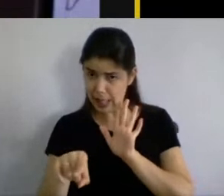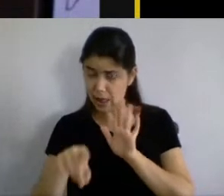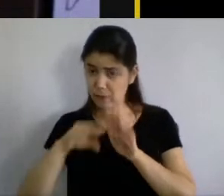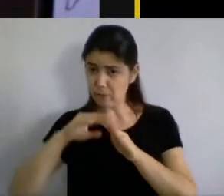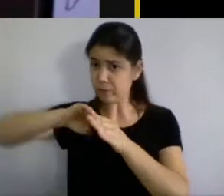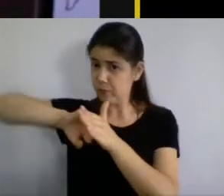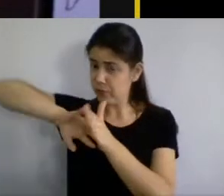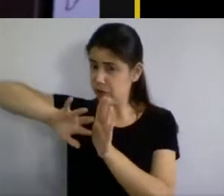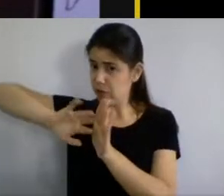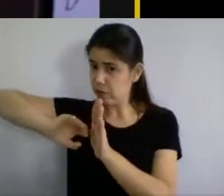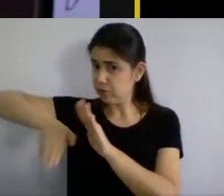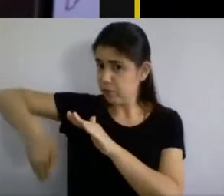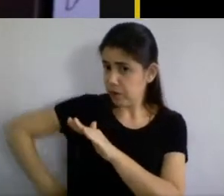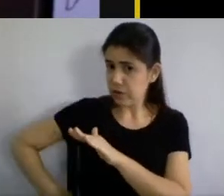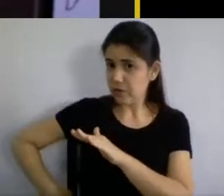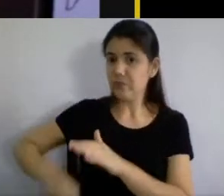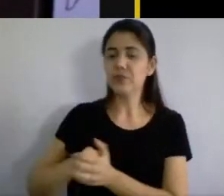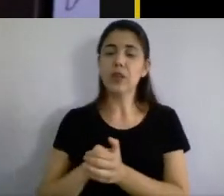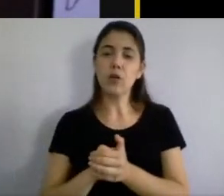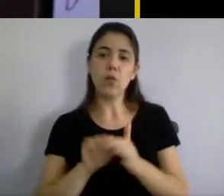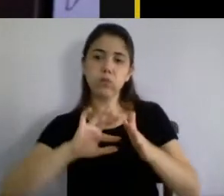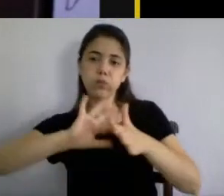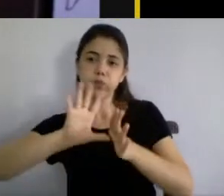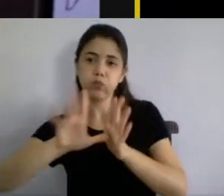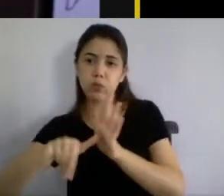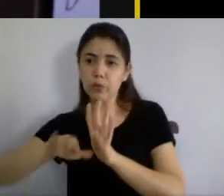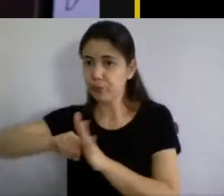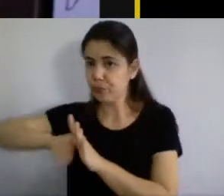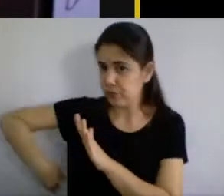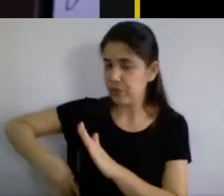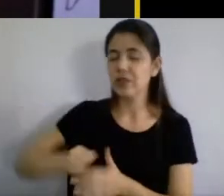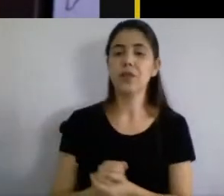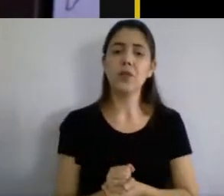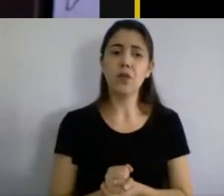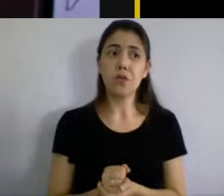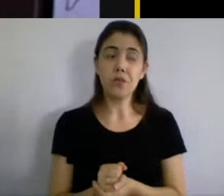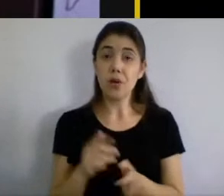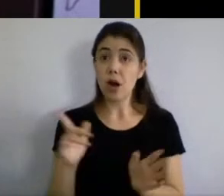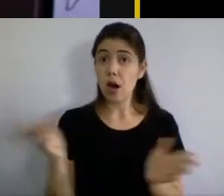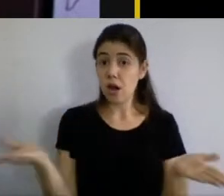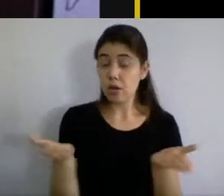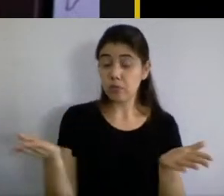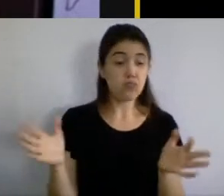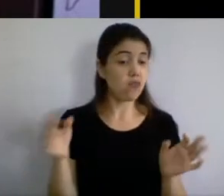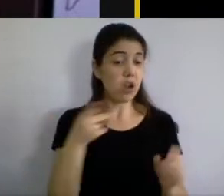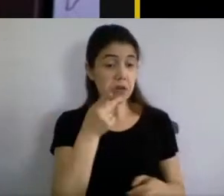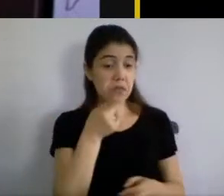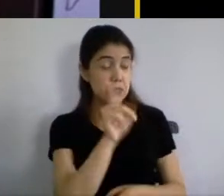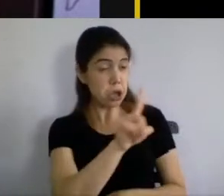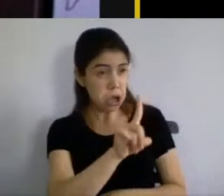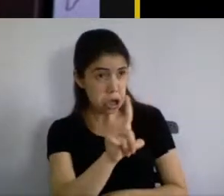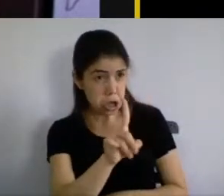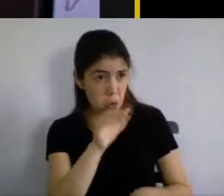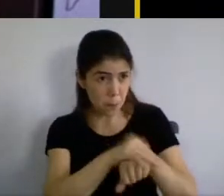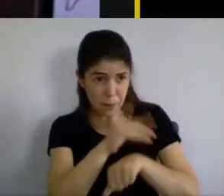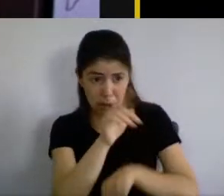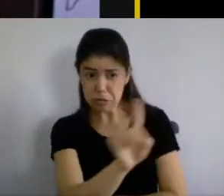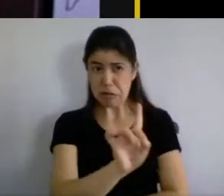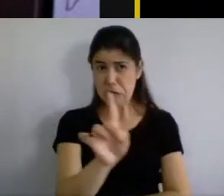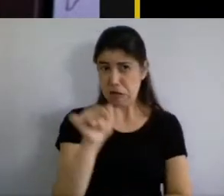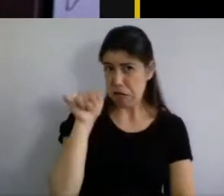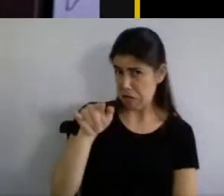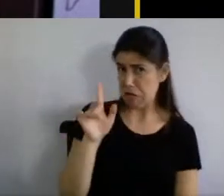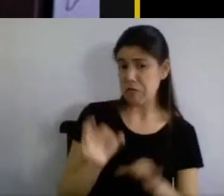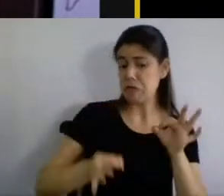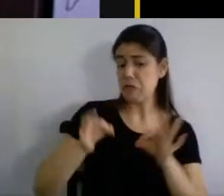foi imediatamente declarado inocente. Os nossos senadores e deputados nem necessitam disso, né?